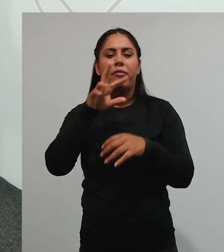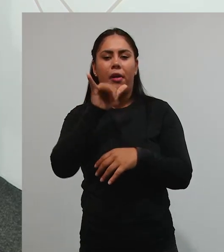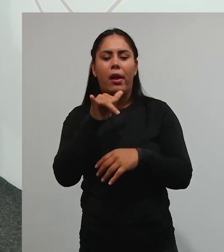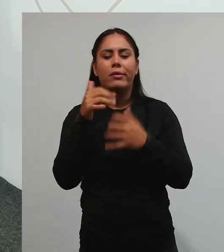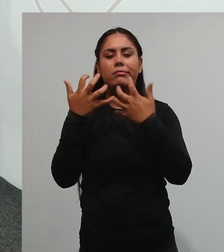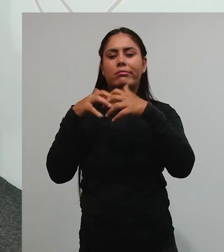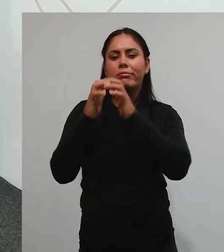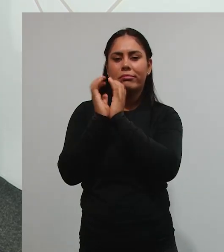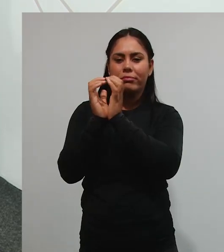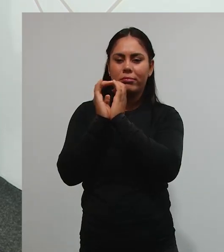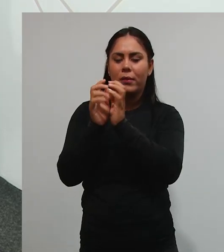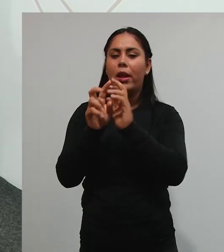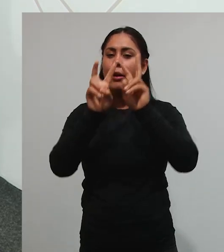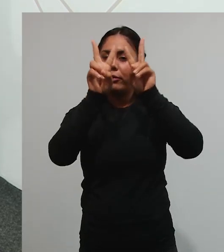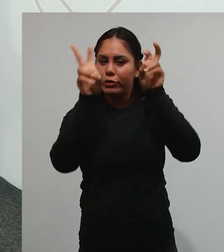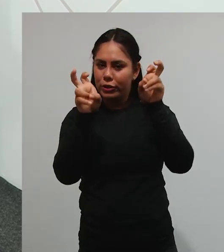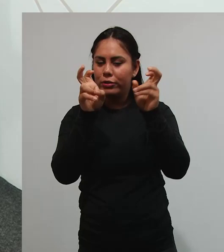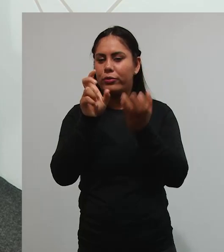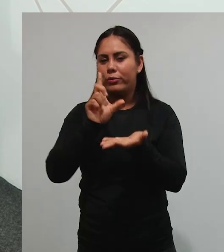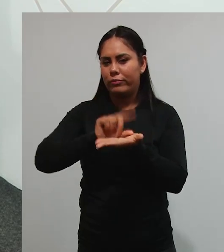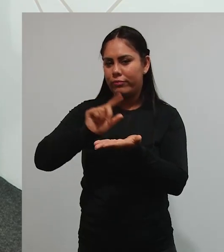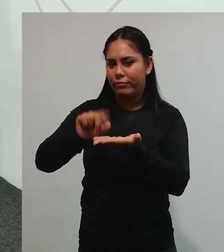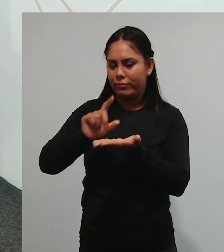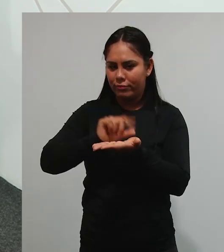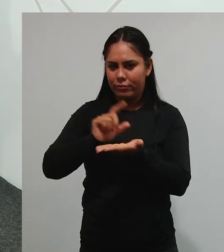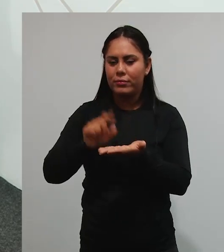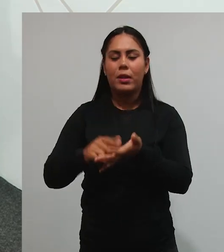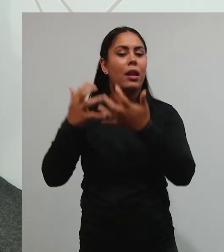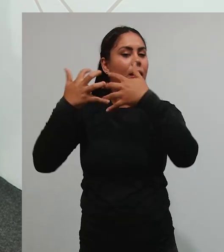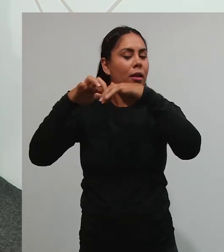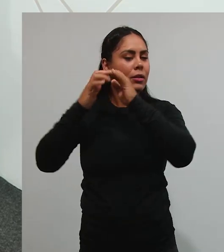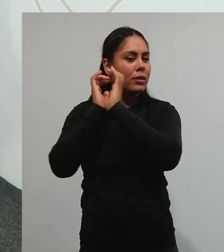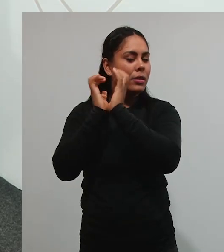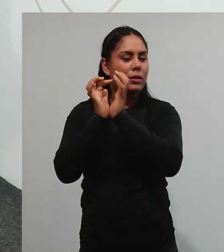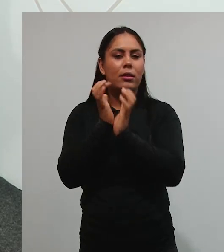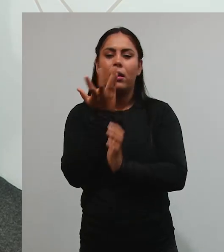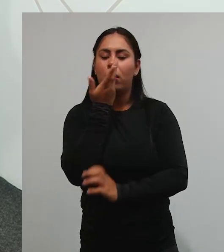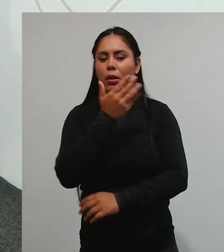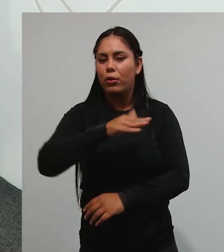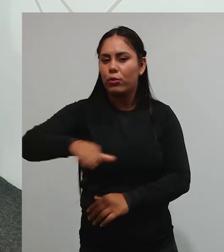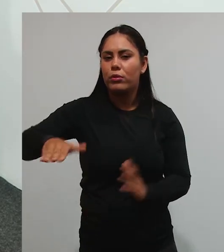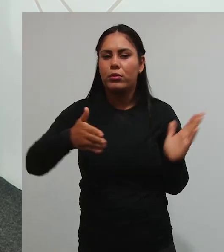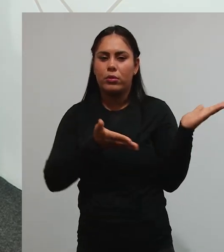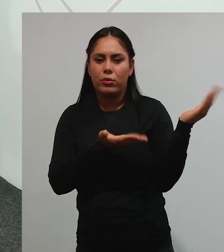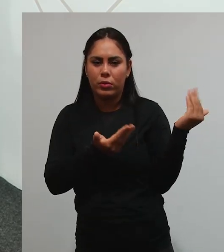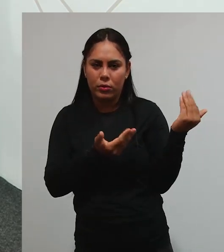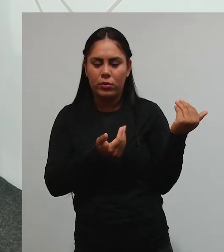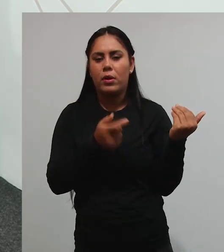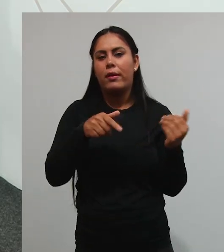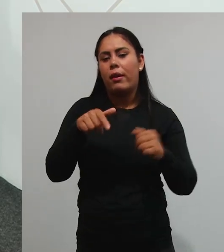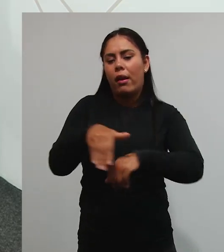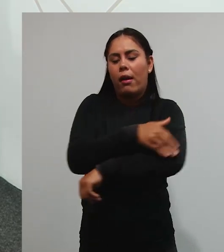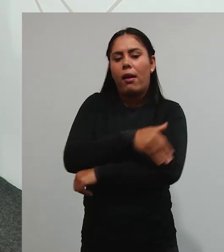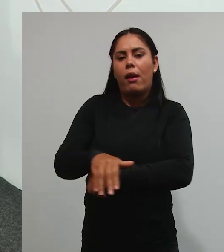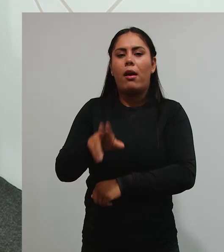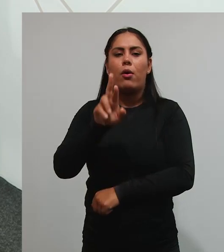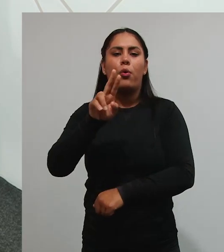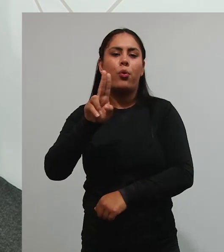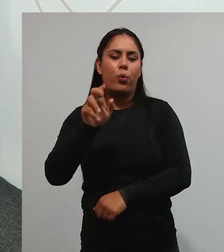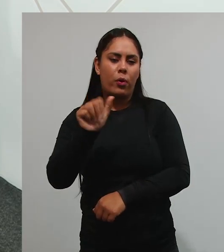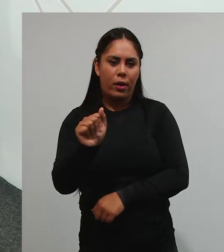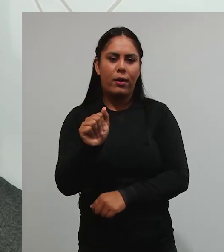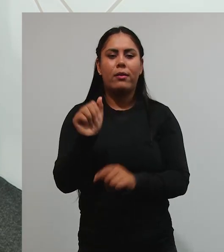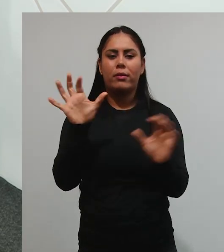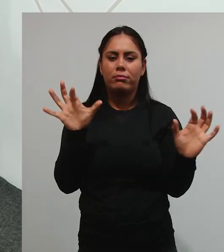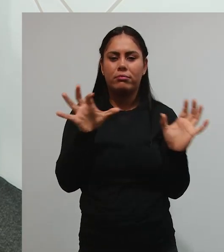reflexões, inclusive o título do artigo, né, são Reflexões sobre a Criança, o Adolescente e a Rua. E aí ele vai